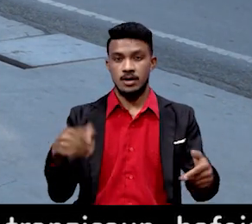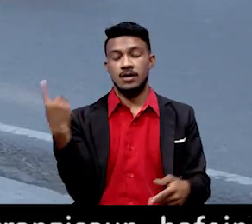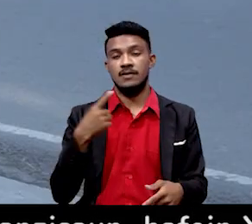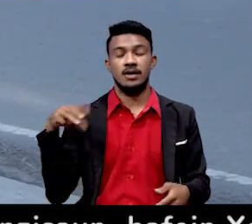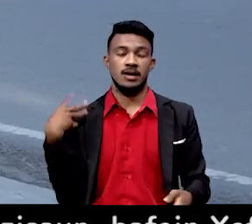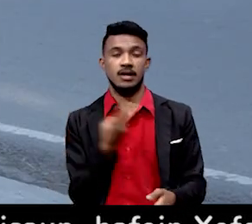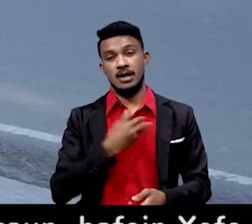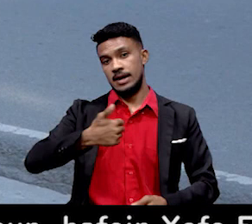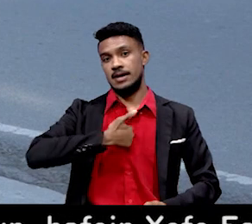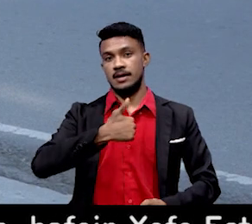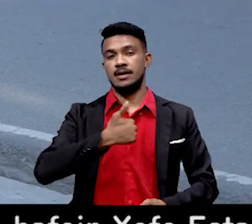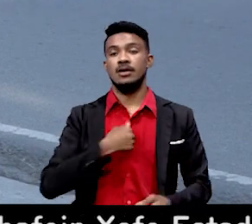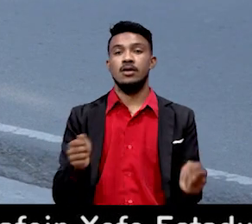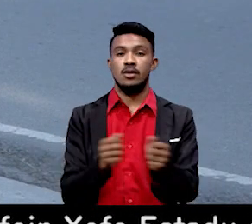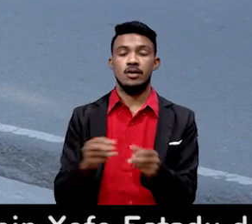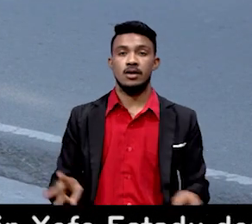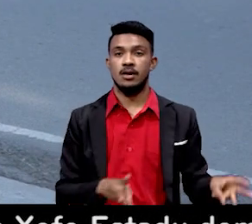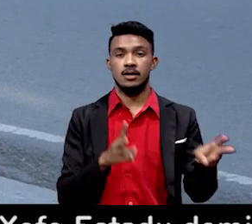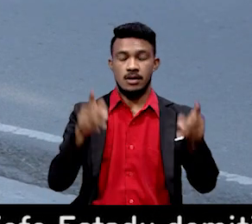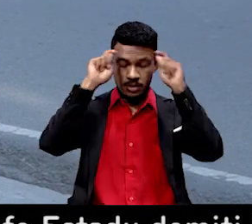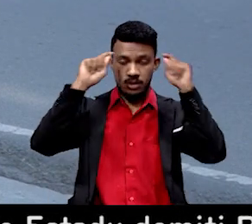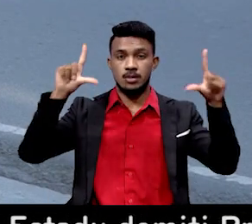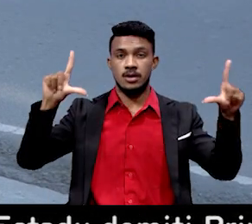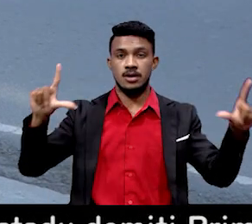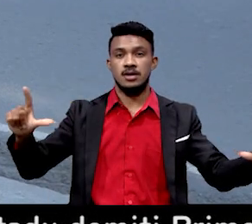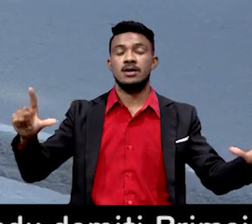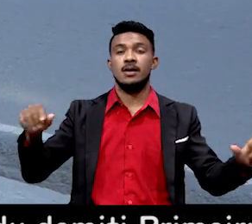ida. Podalang ida dedet mak Timor Leste